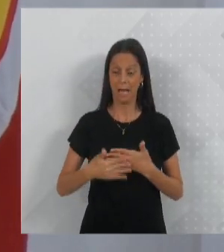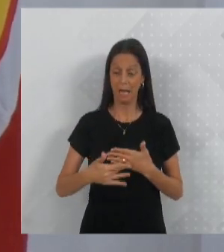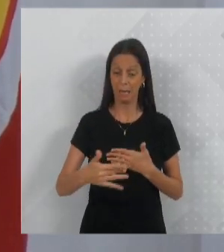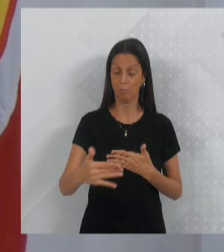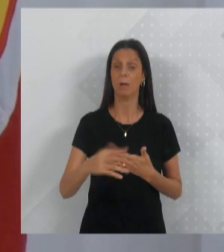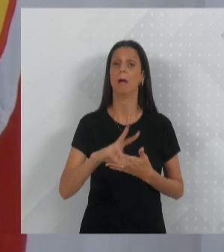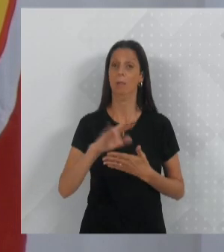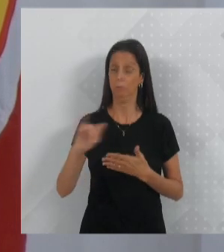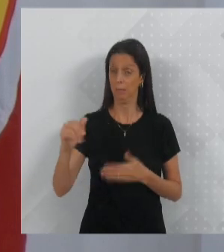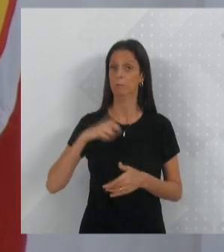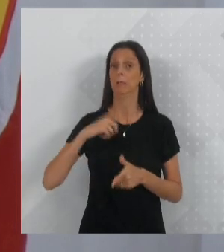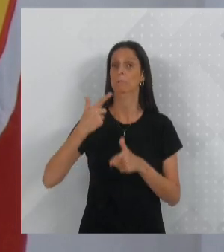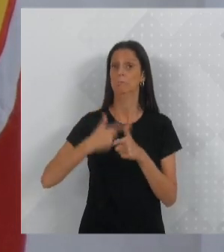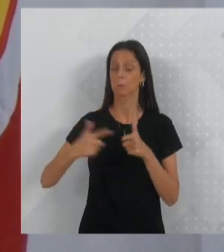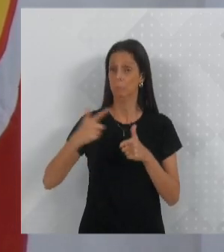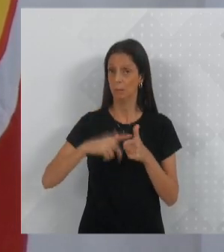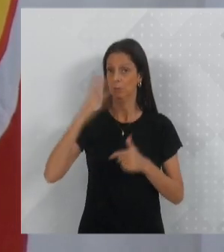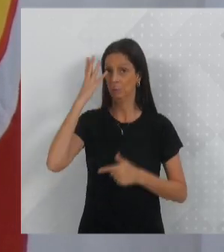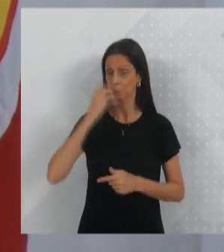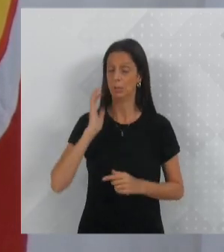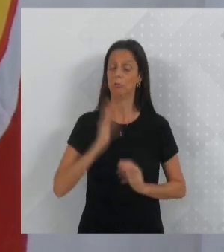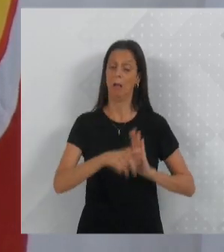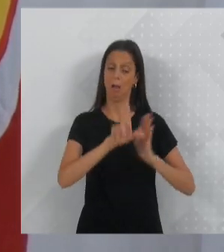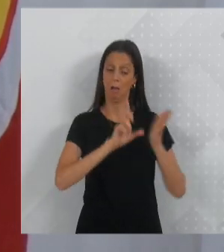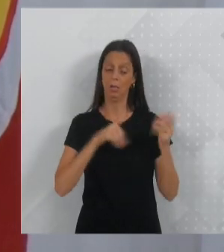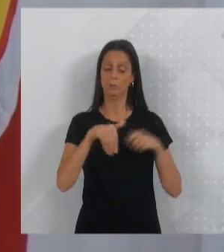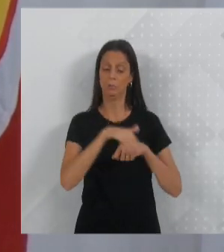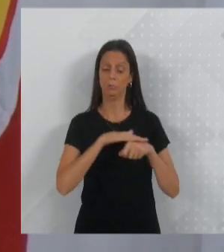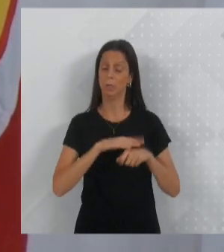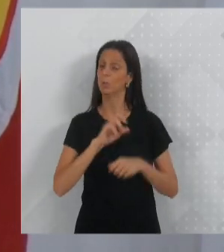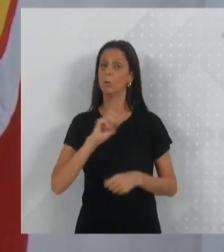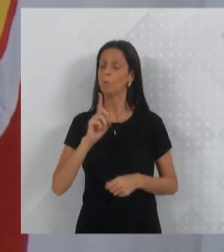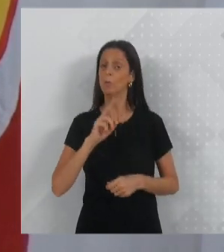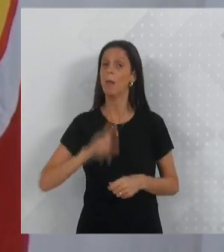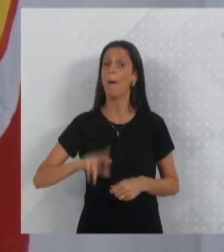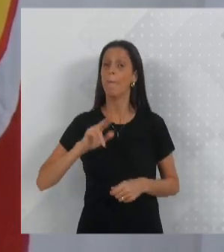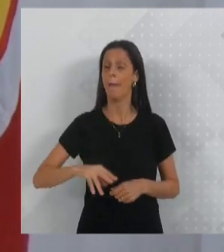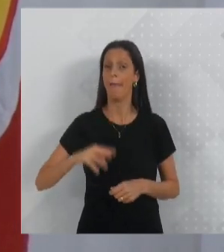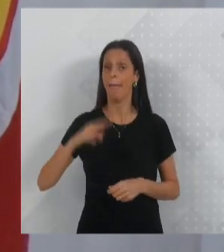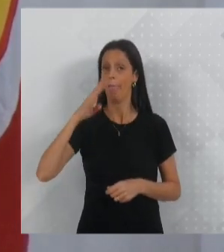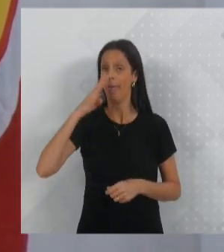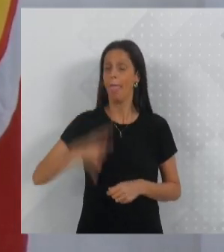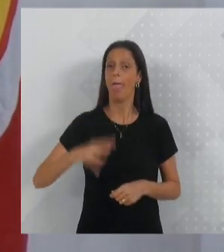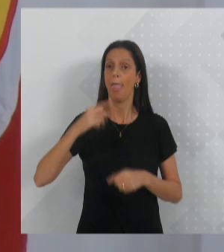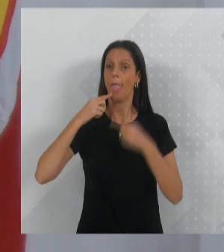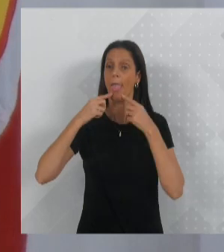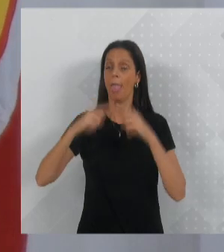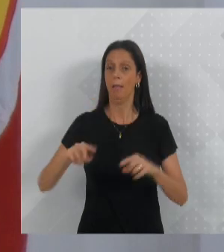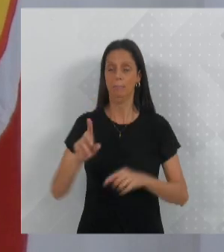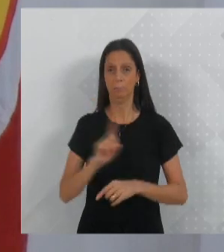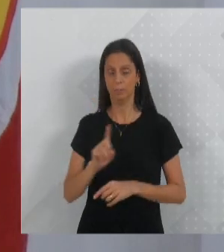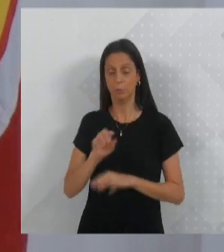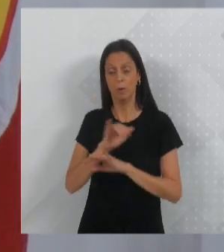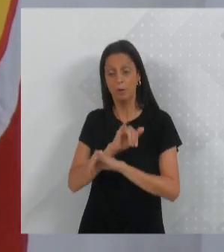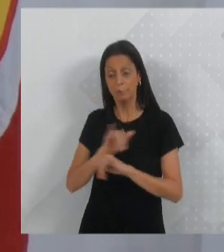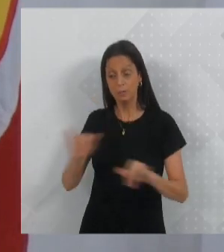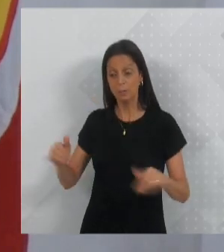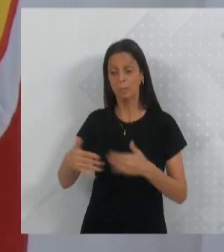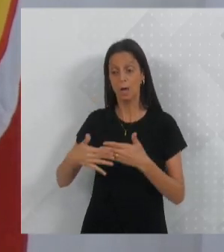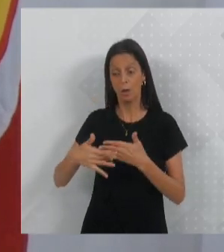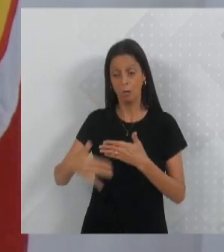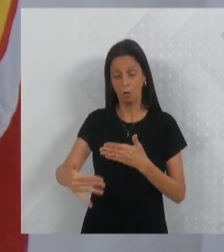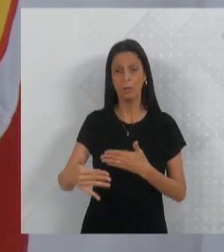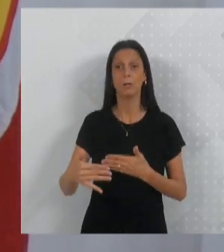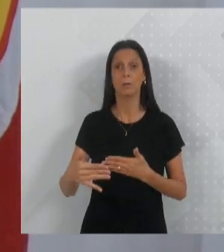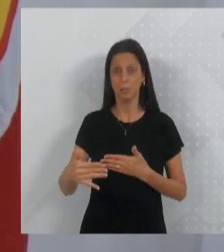Seríssimo já conversei e aqui a não estou criticando eu estou comunicando os vereadores que não sabem que daqui uns dias